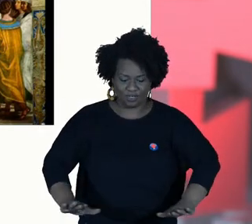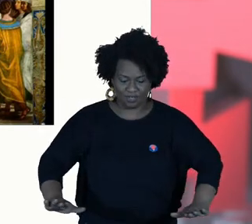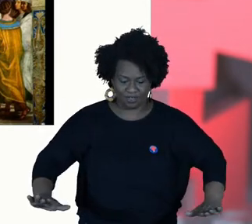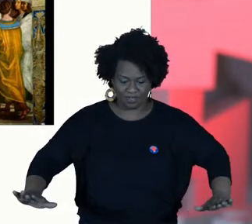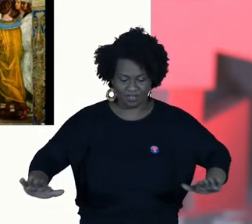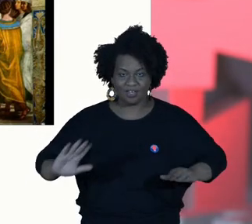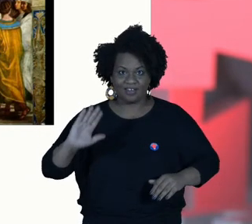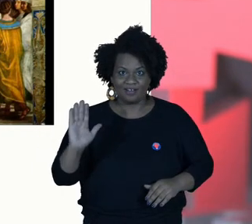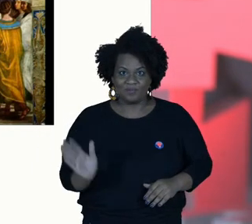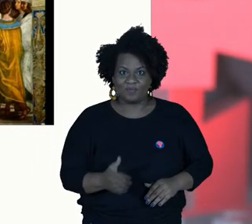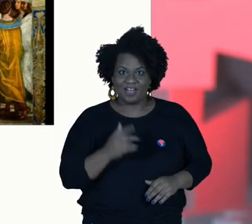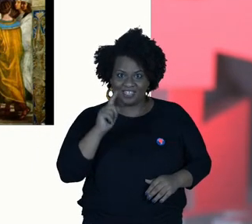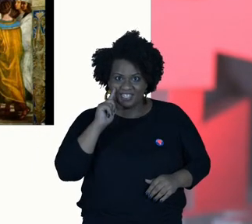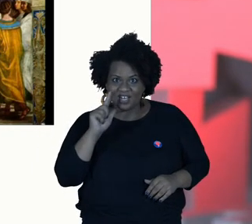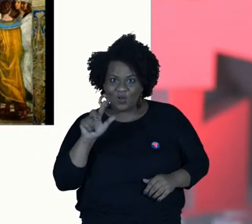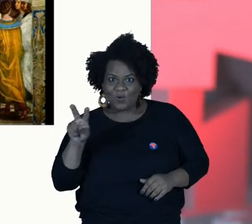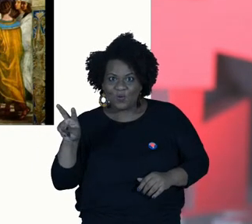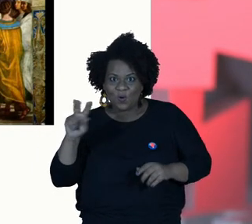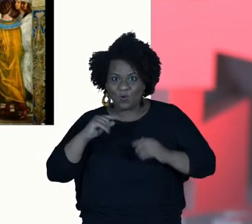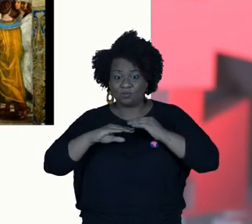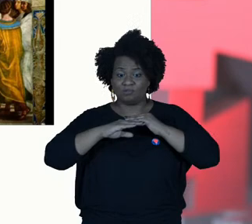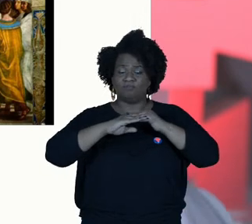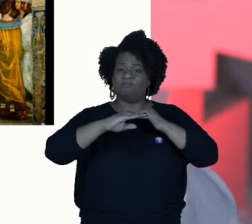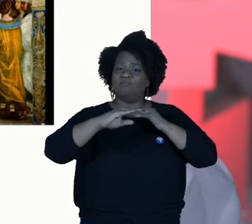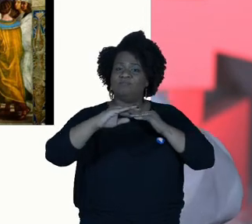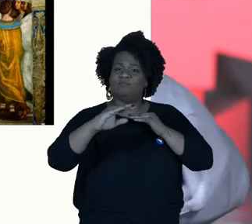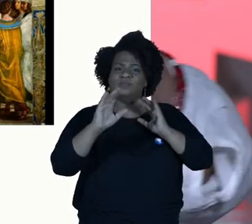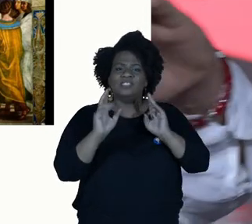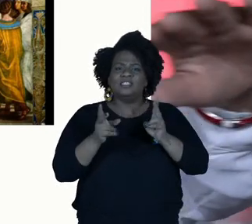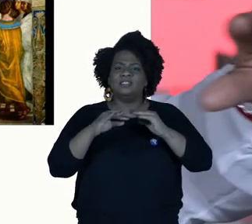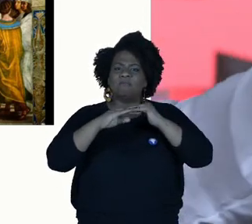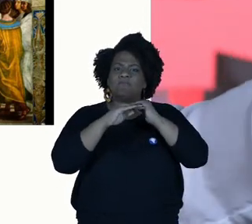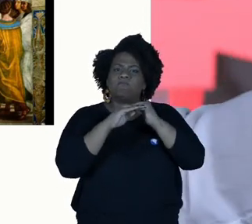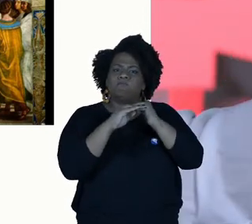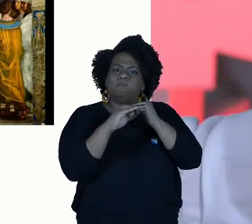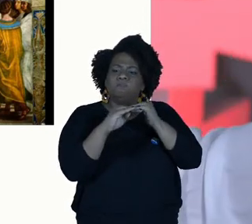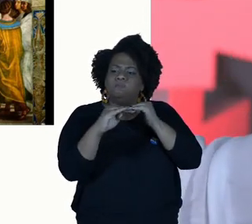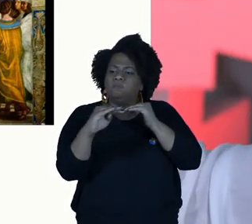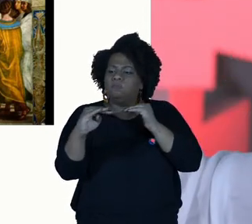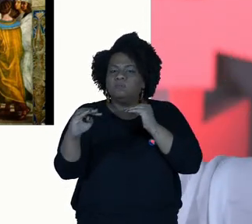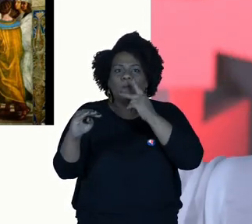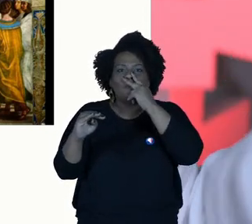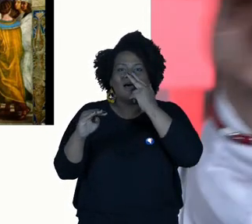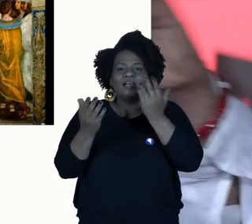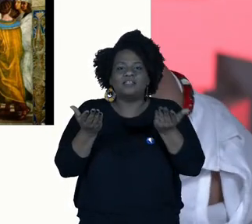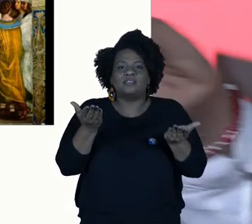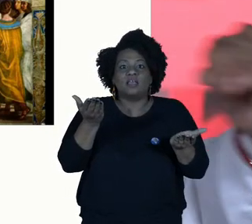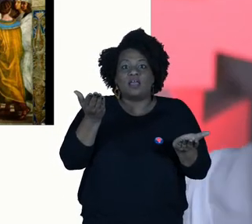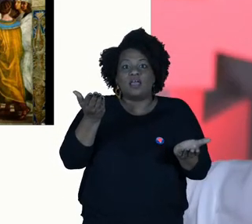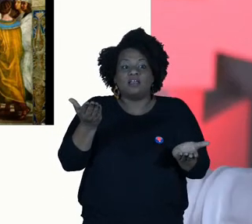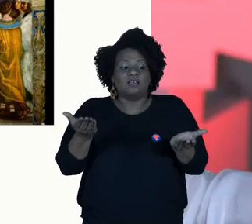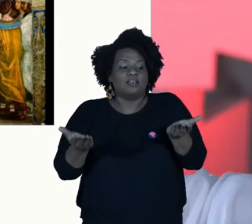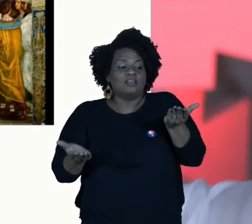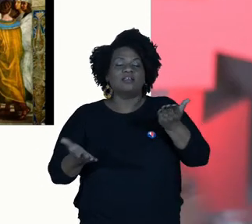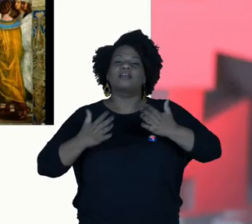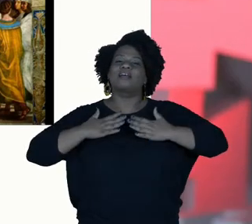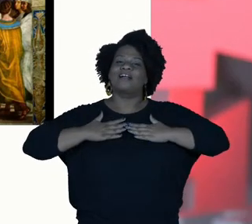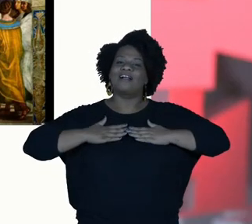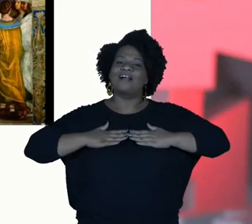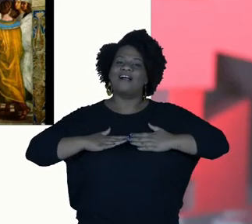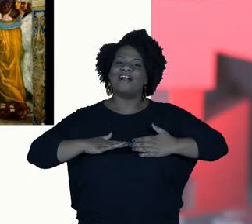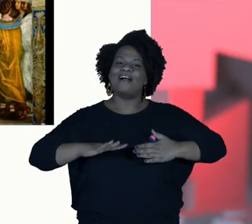outro volume horizontal. Essa horizontalidade dá a ideia de equilíbrio, de calma.